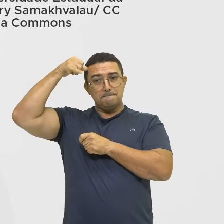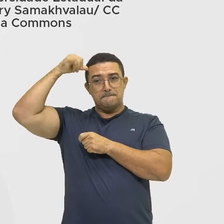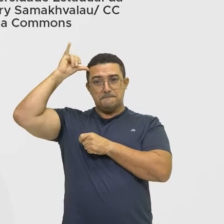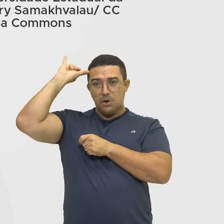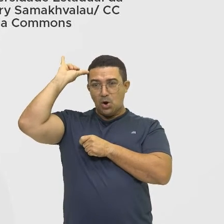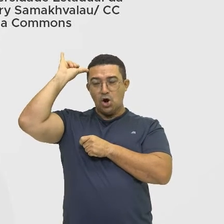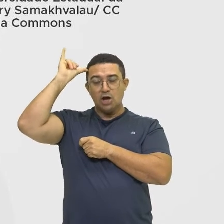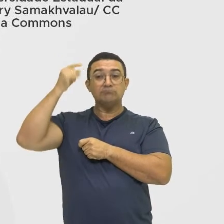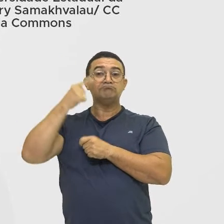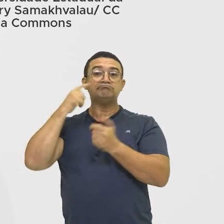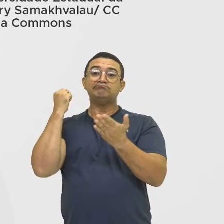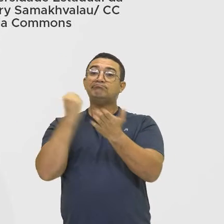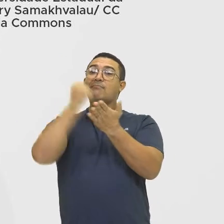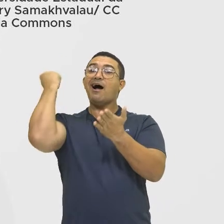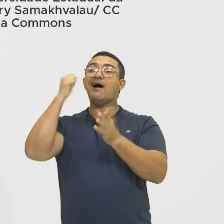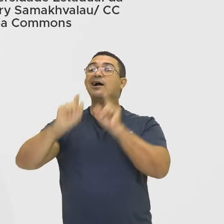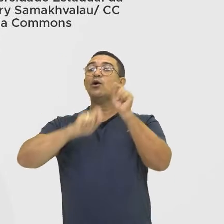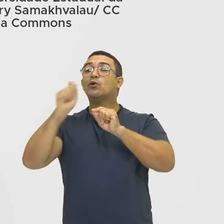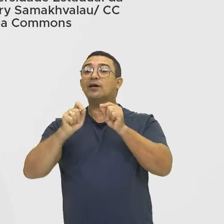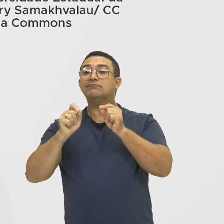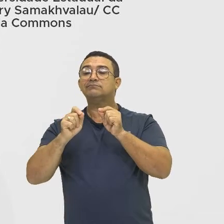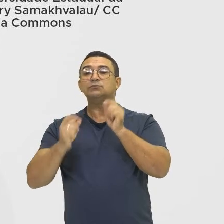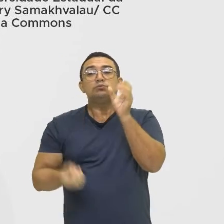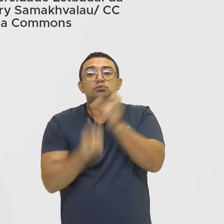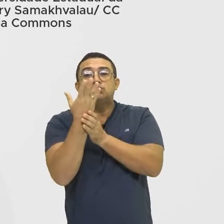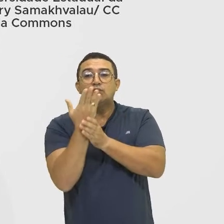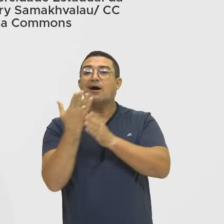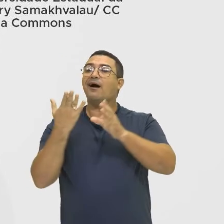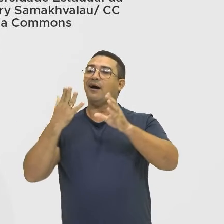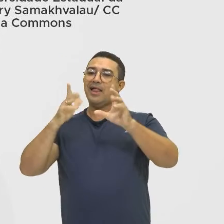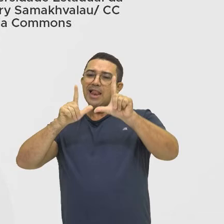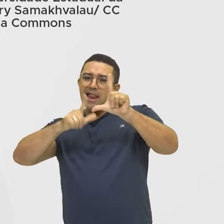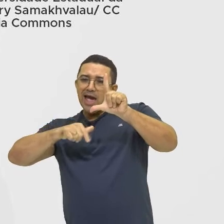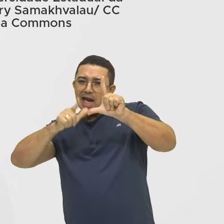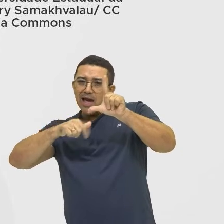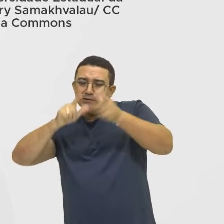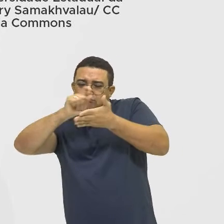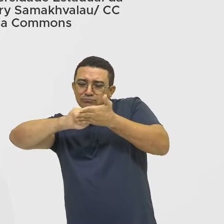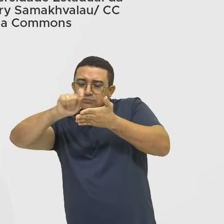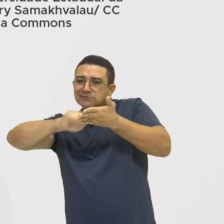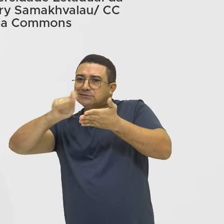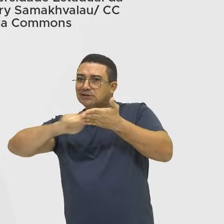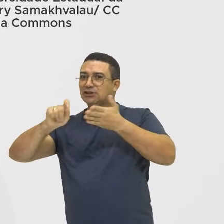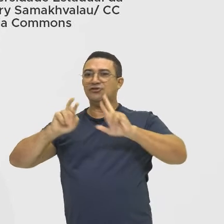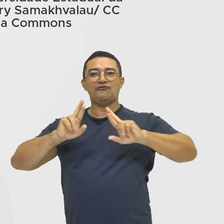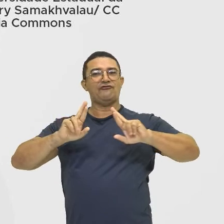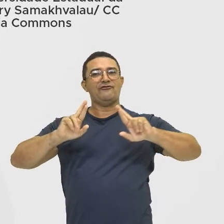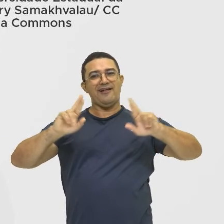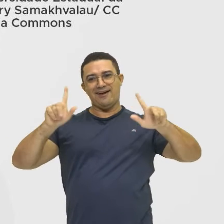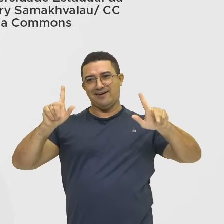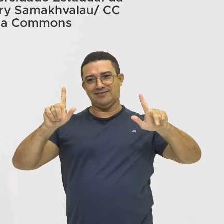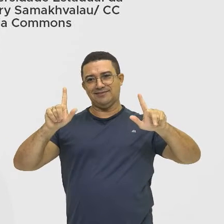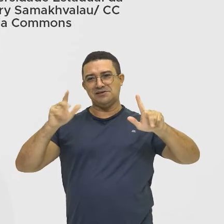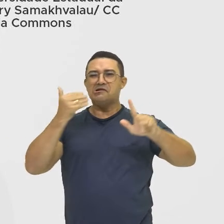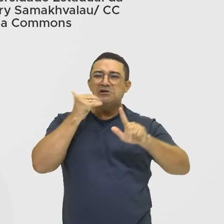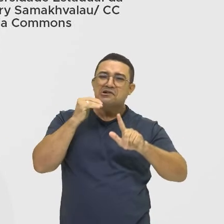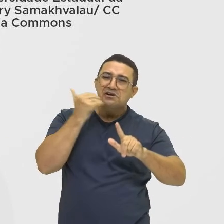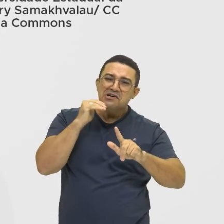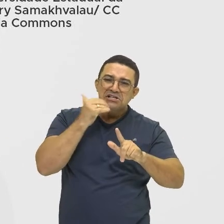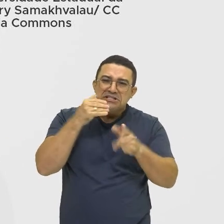quê? Da escrita. Mas era uma escrita que não é a que nós conhecemos hoje,